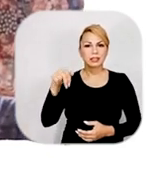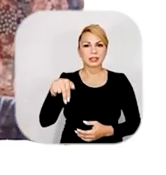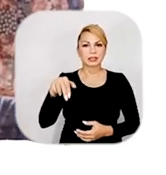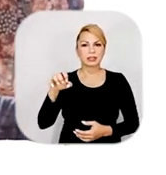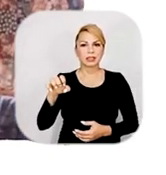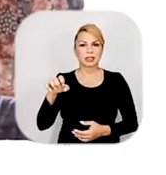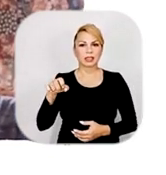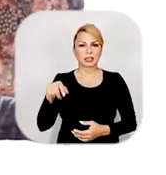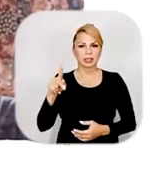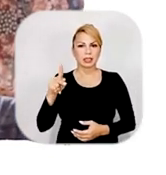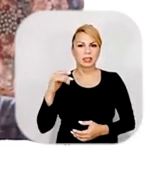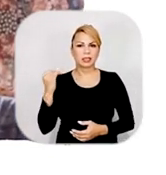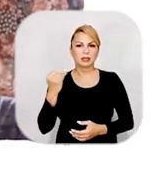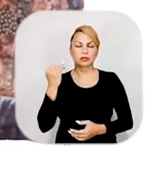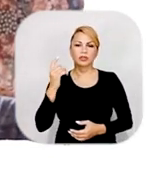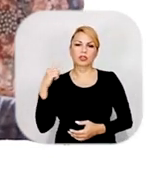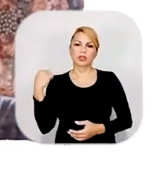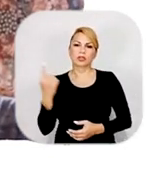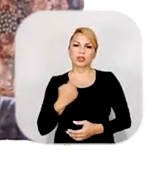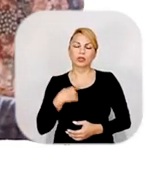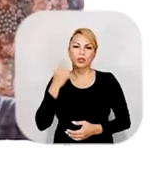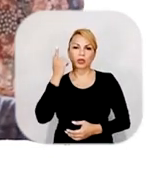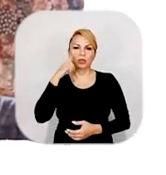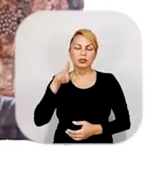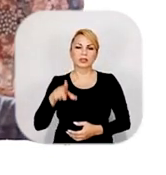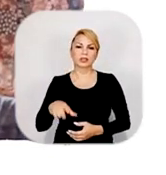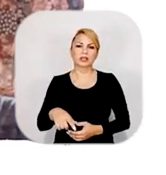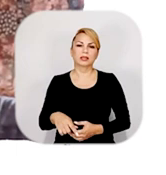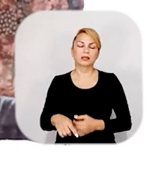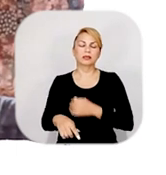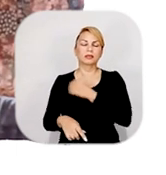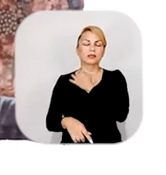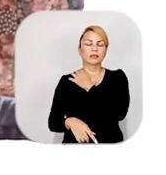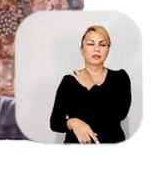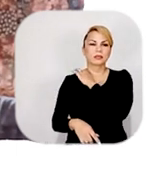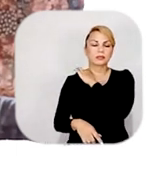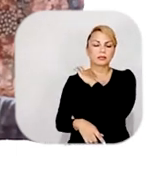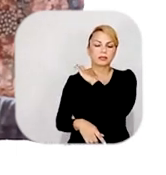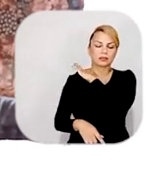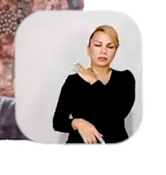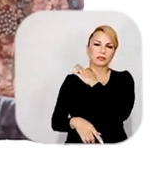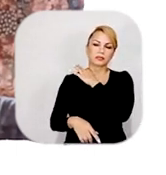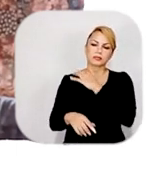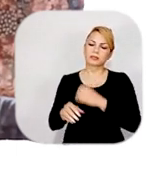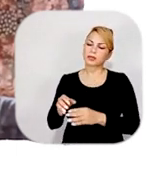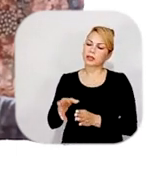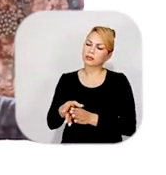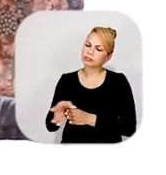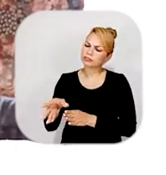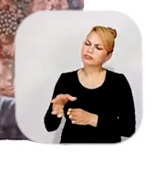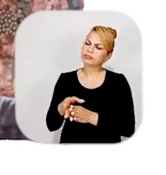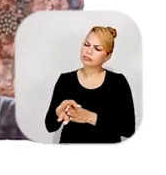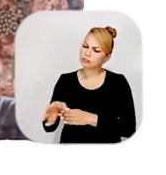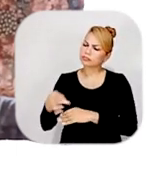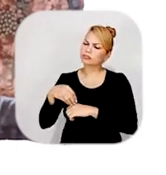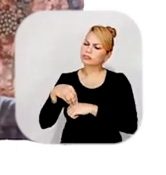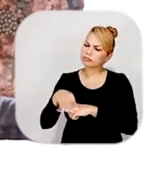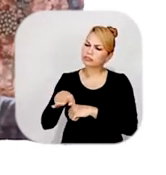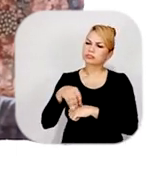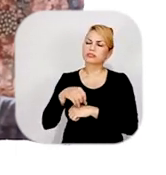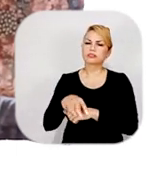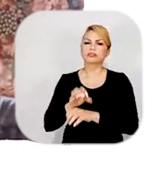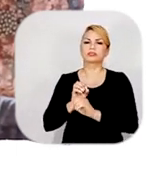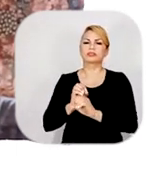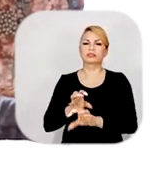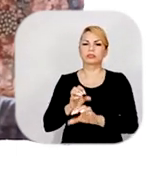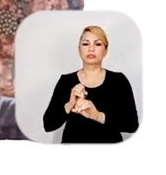gente consegue humanizar essas pessoas, se tornam vivas, memória